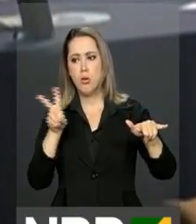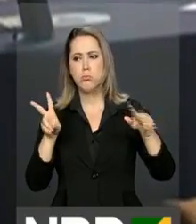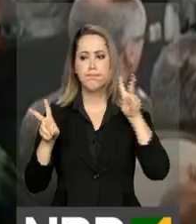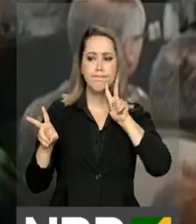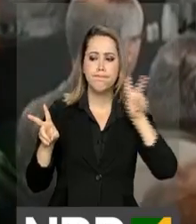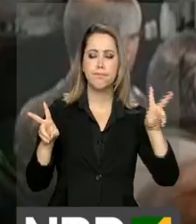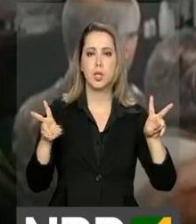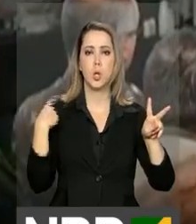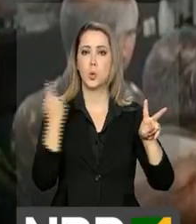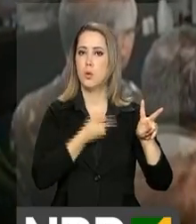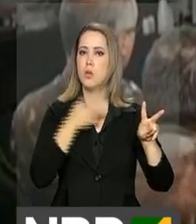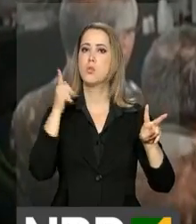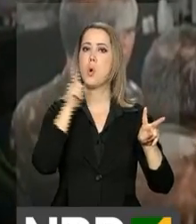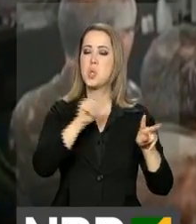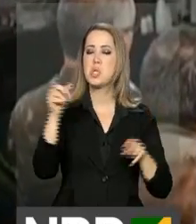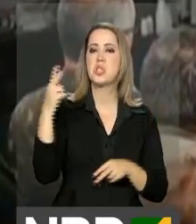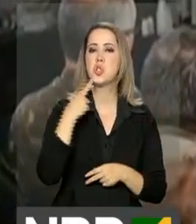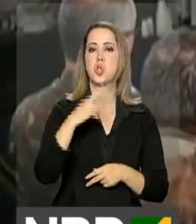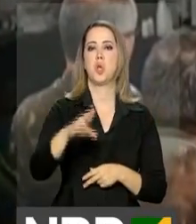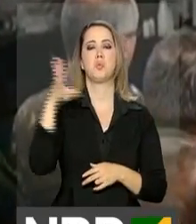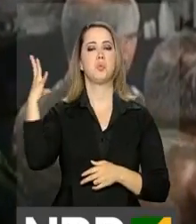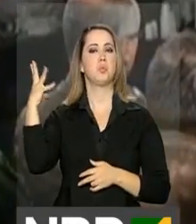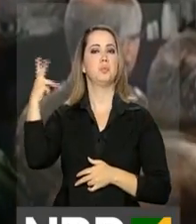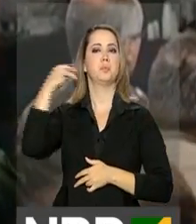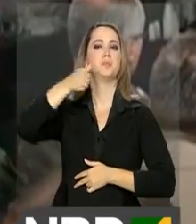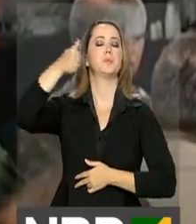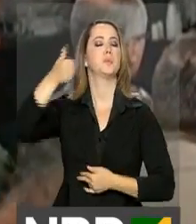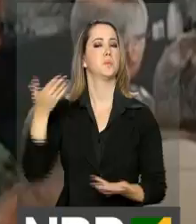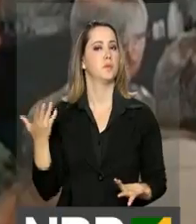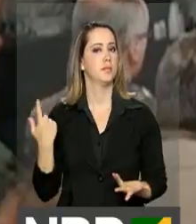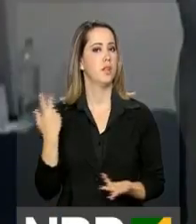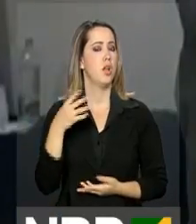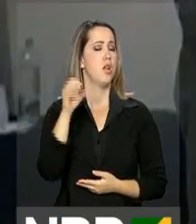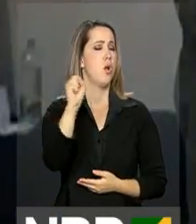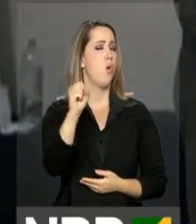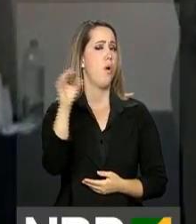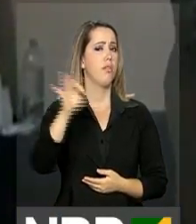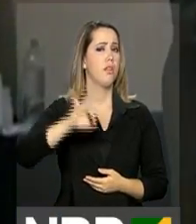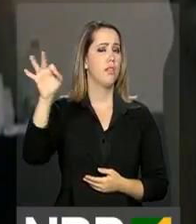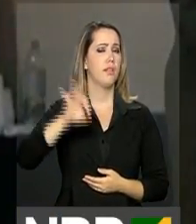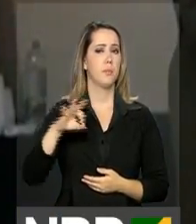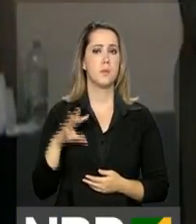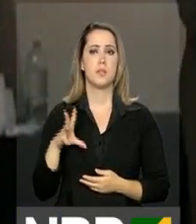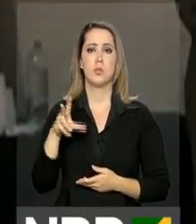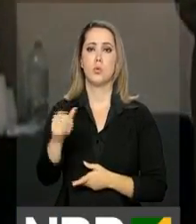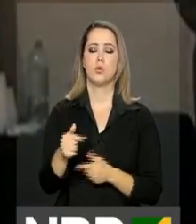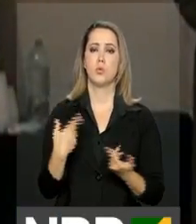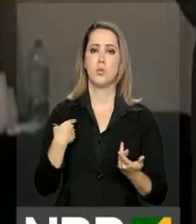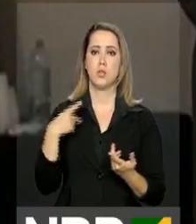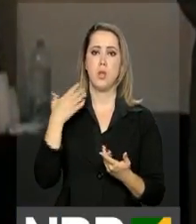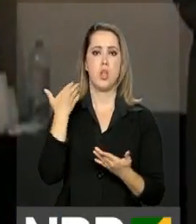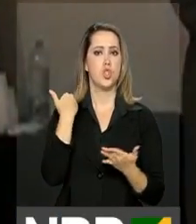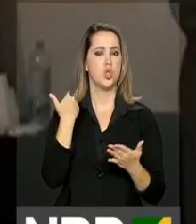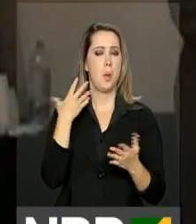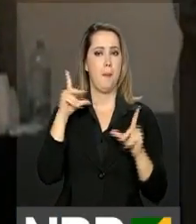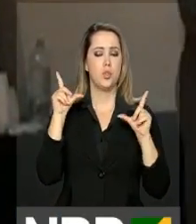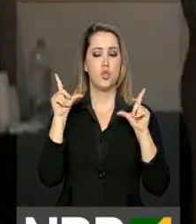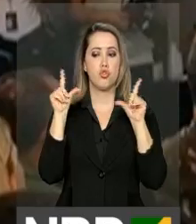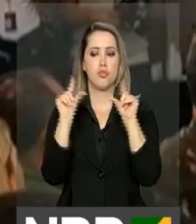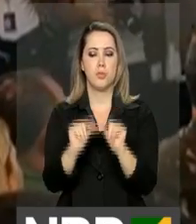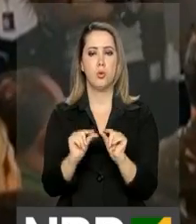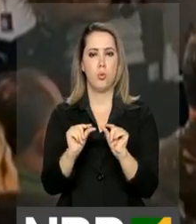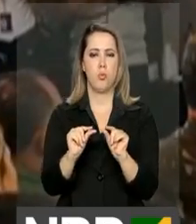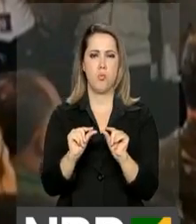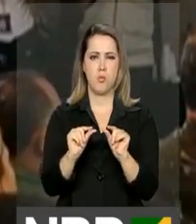conseguindo os resultados é fantástico para ter uma ideia 80 por cento foi a queda dos